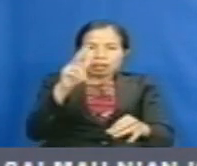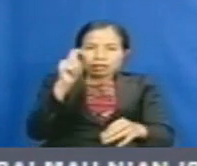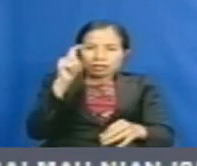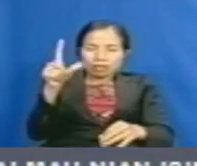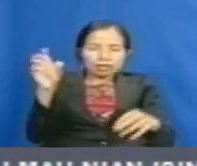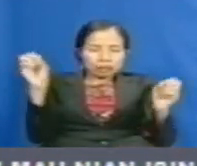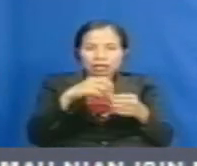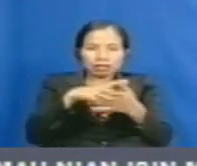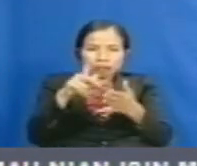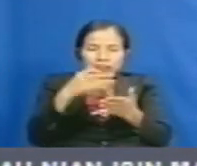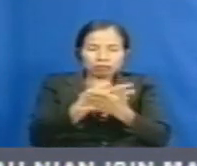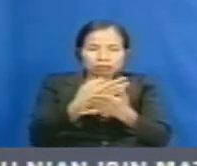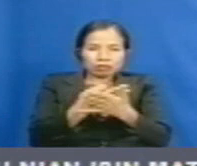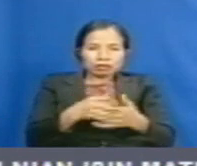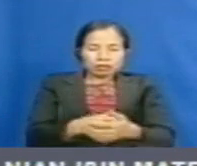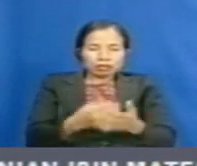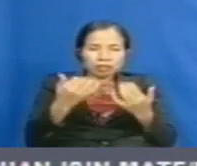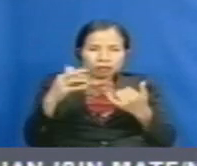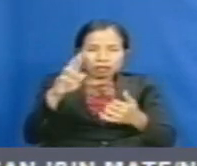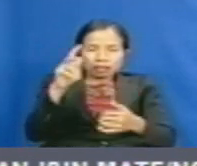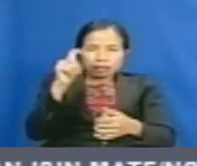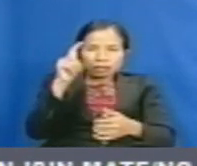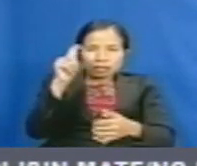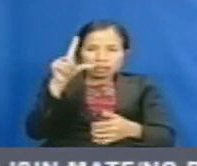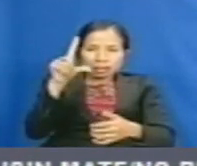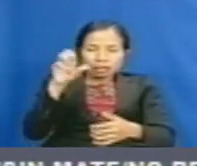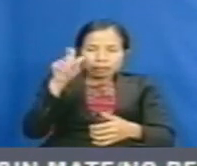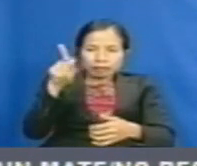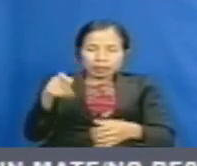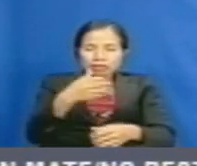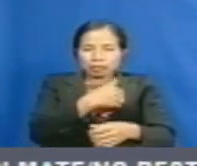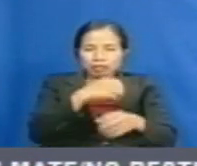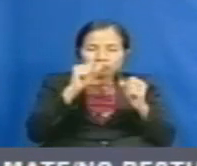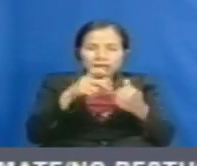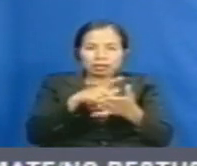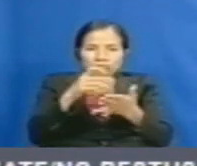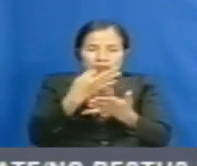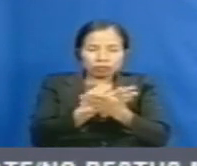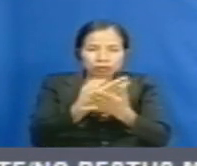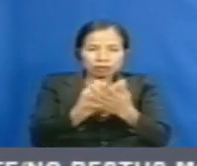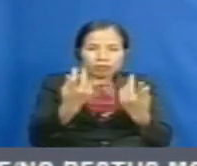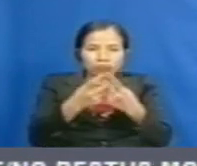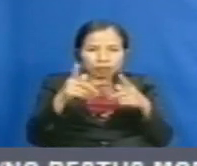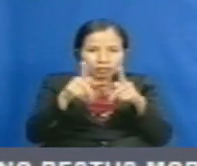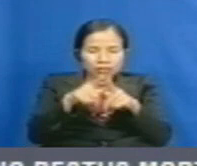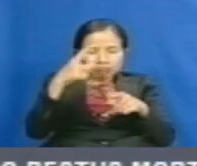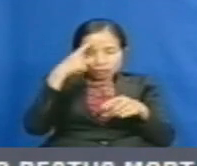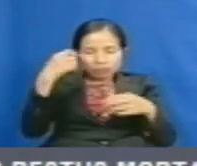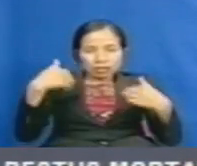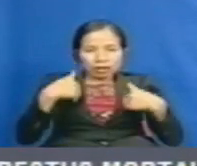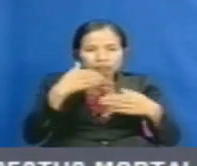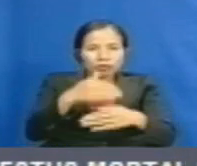halo pagamento. Dadão nee parte RTTL IP se dá o bele halo pagamento ba companhia, tamba se ia